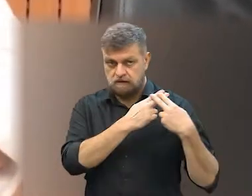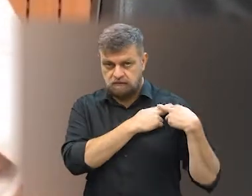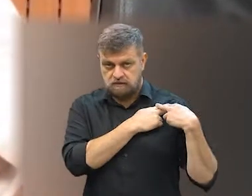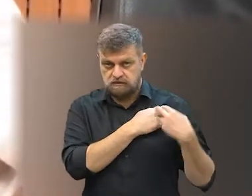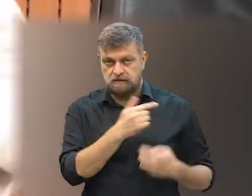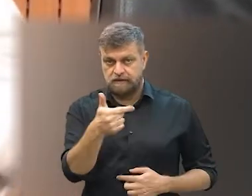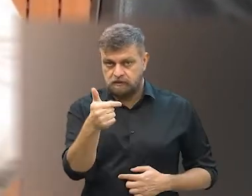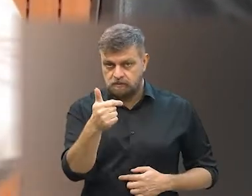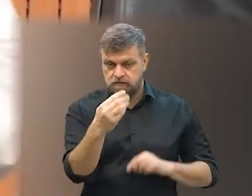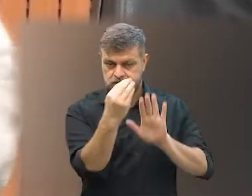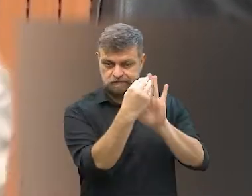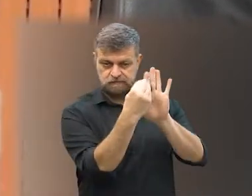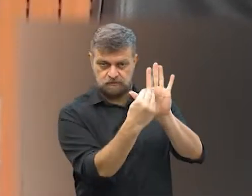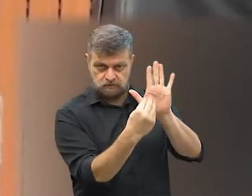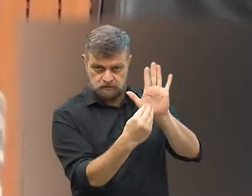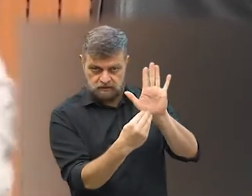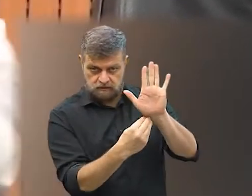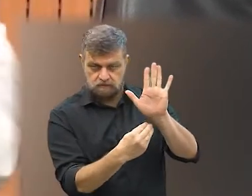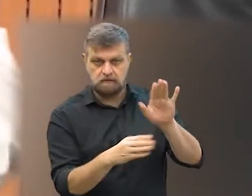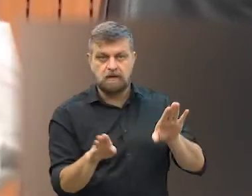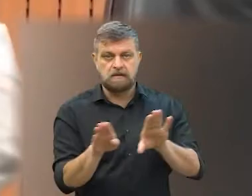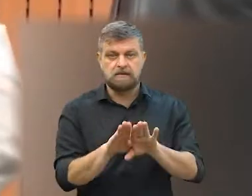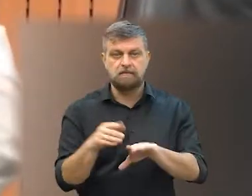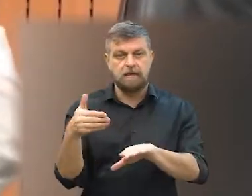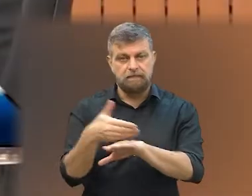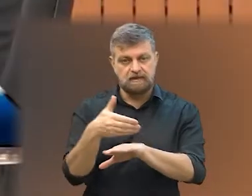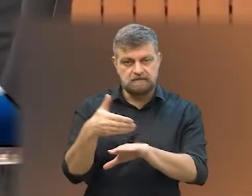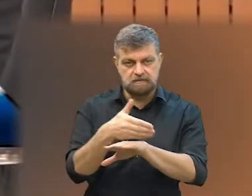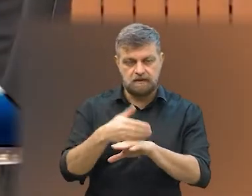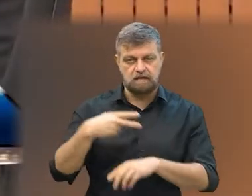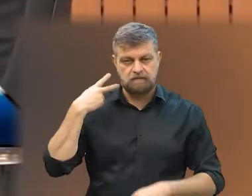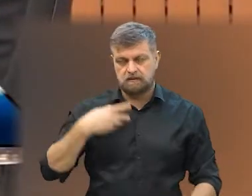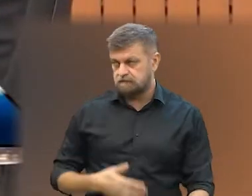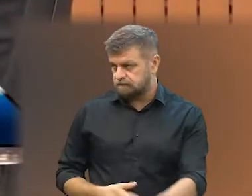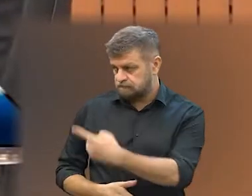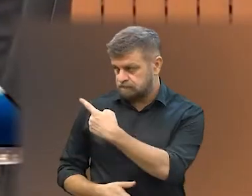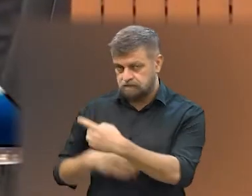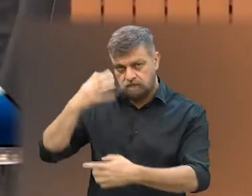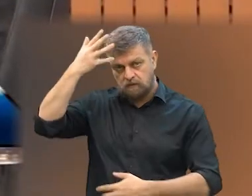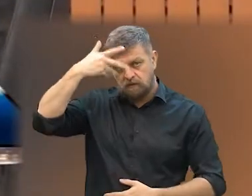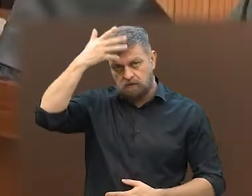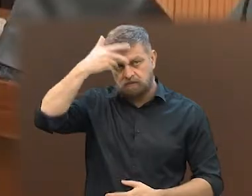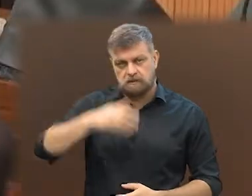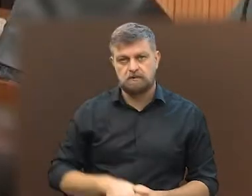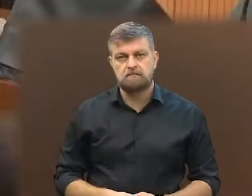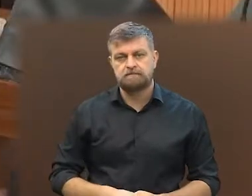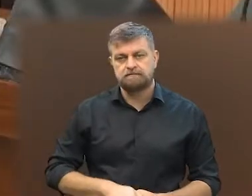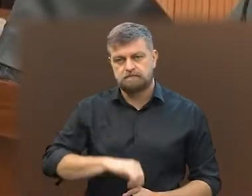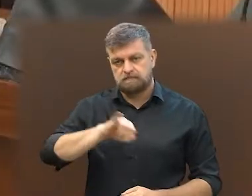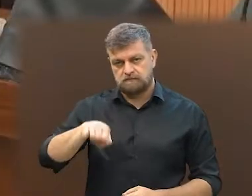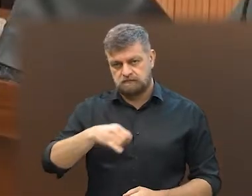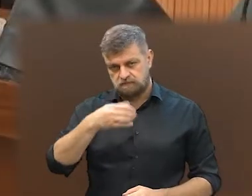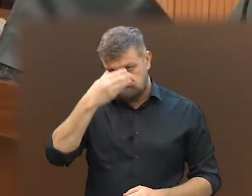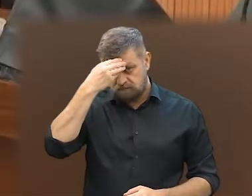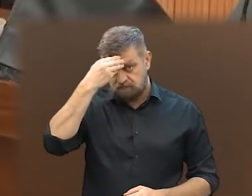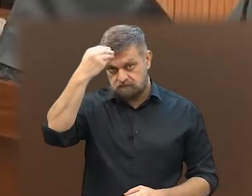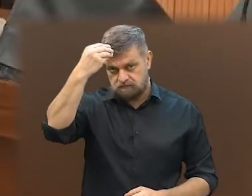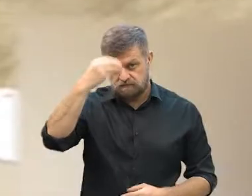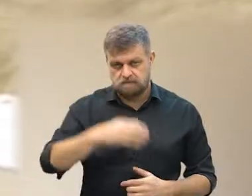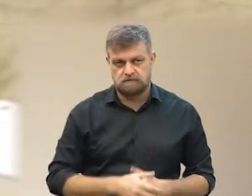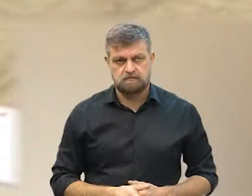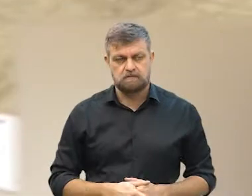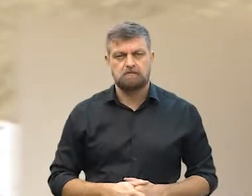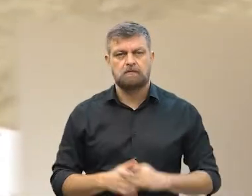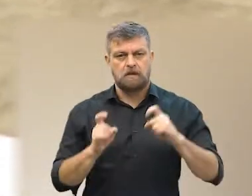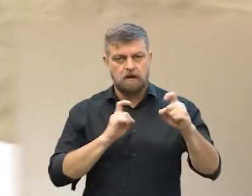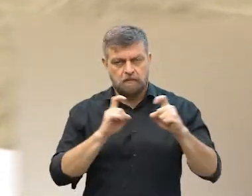12 projetos. Também participaram da reunião ordinária os vereadores Rodrigo da Farmadic e Jair da Farmácia. Uma reunião